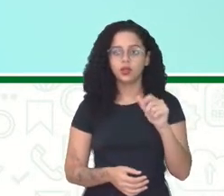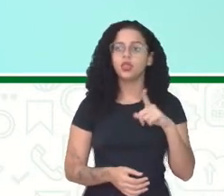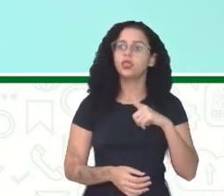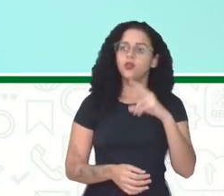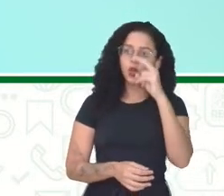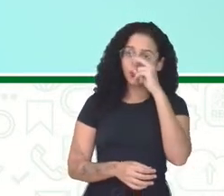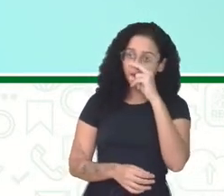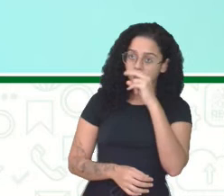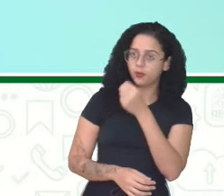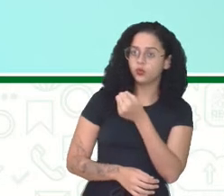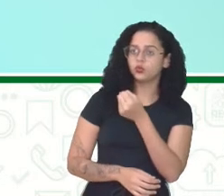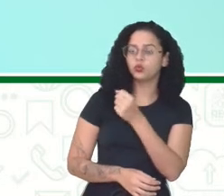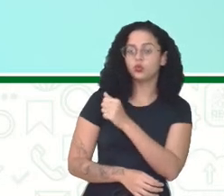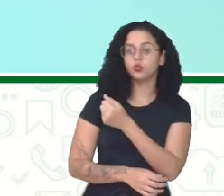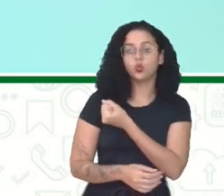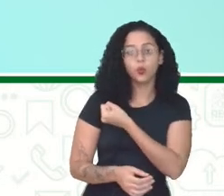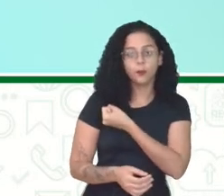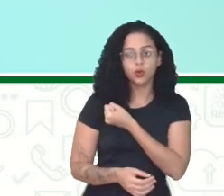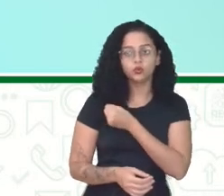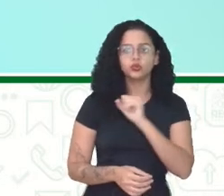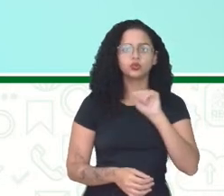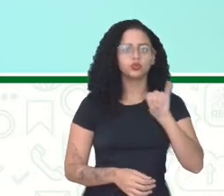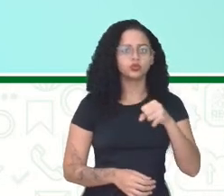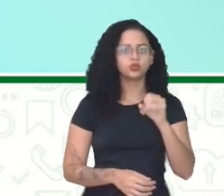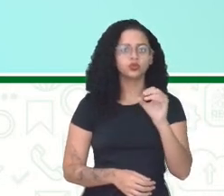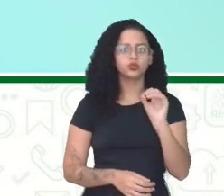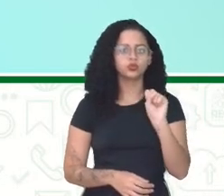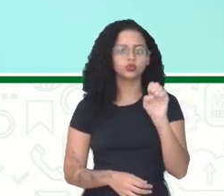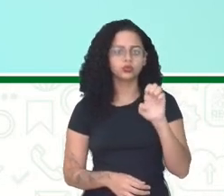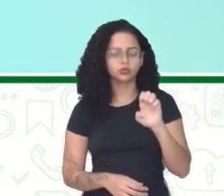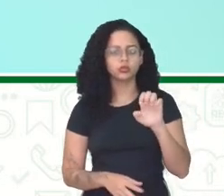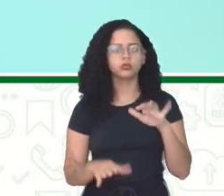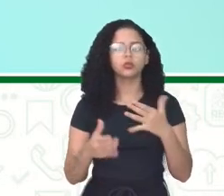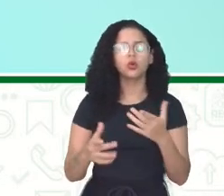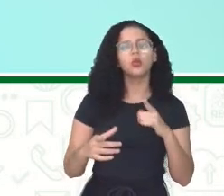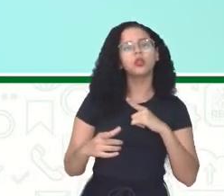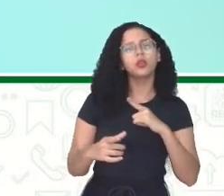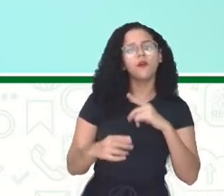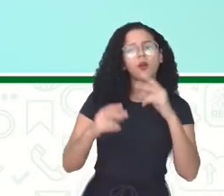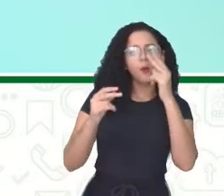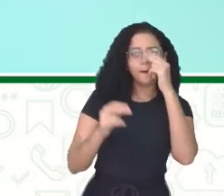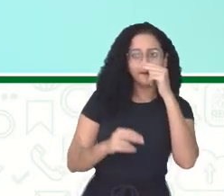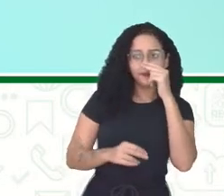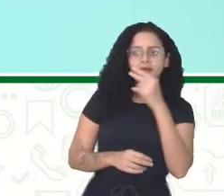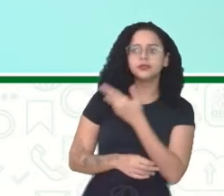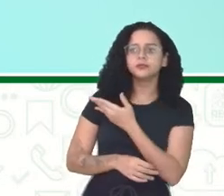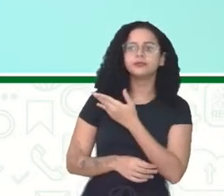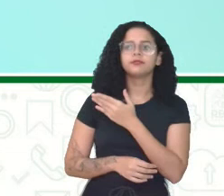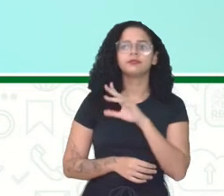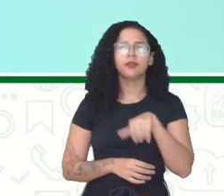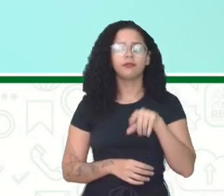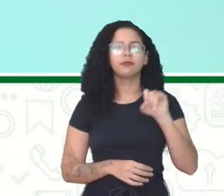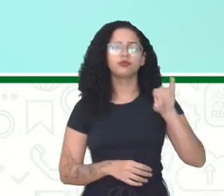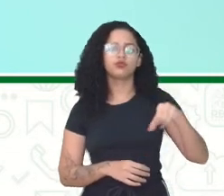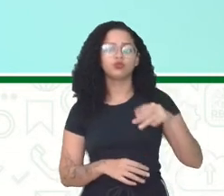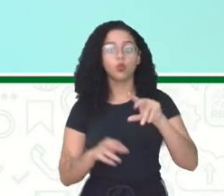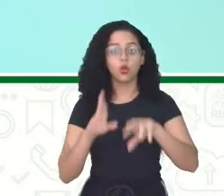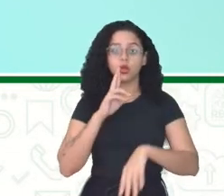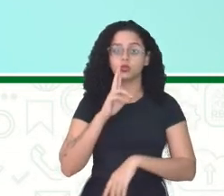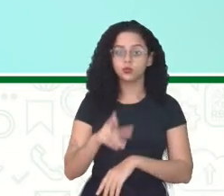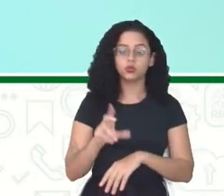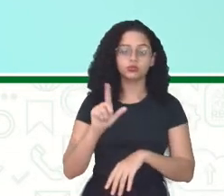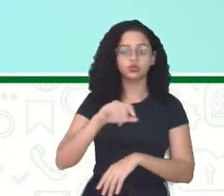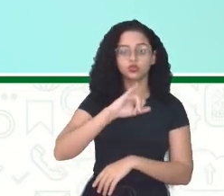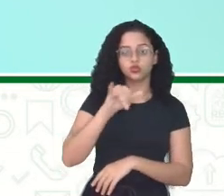mesmo número do José, né? Então, quem teve o mesmo número de votos, né? Foi o José e a